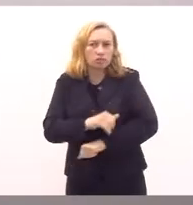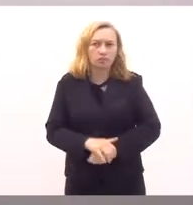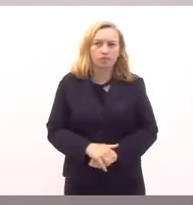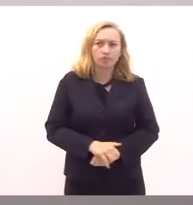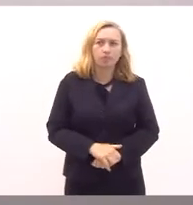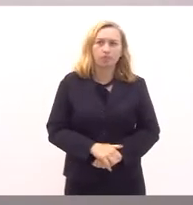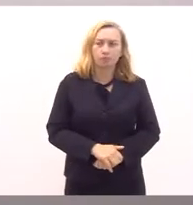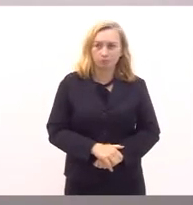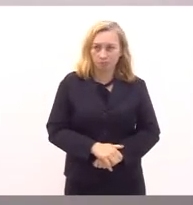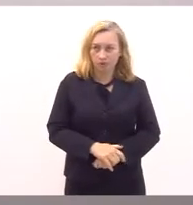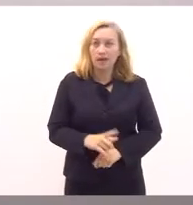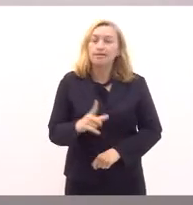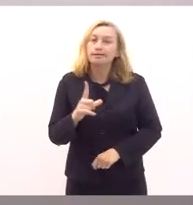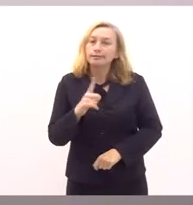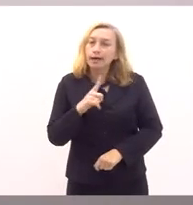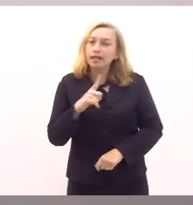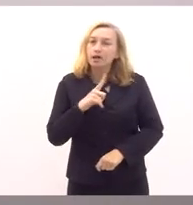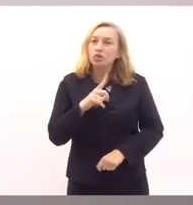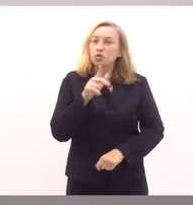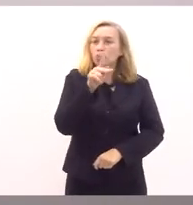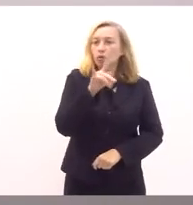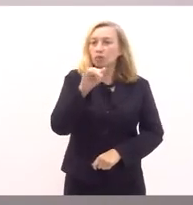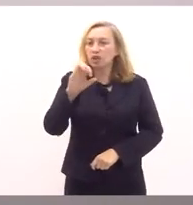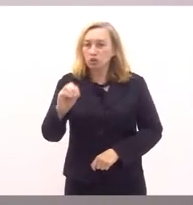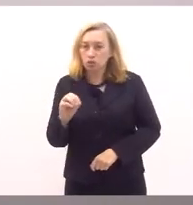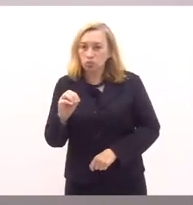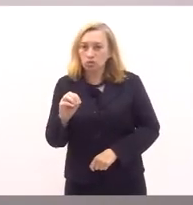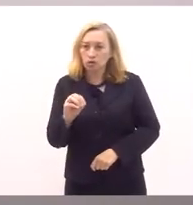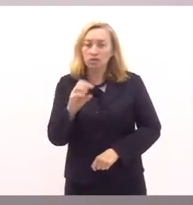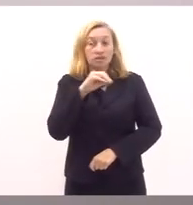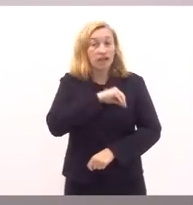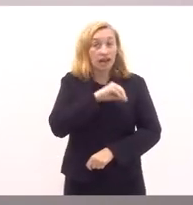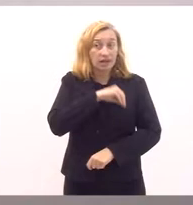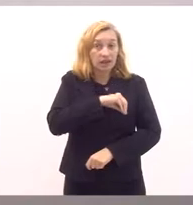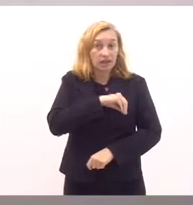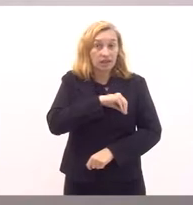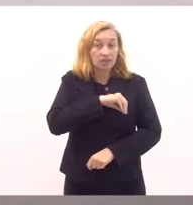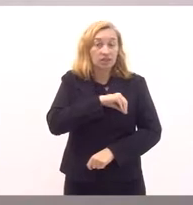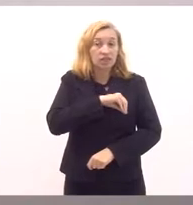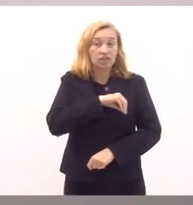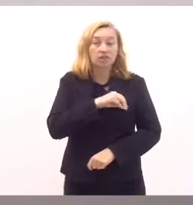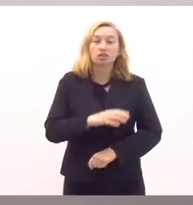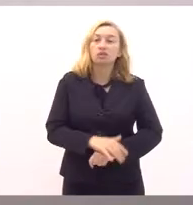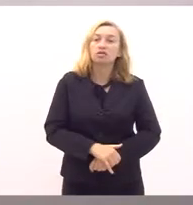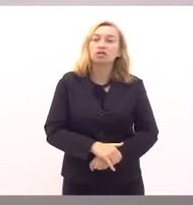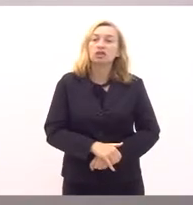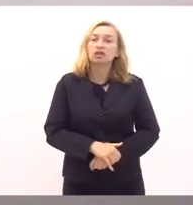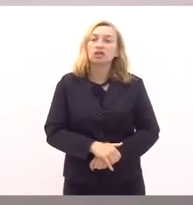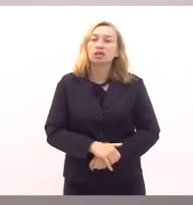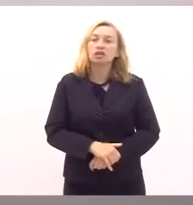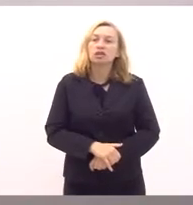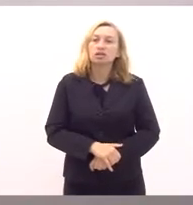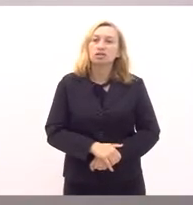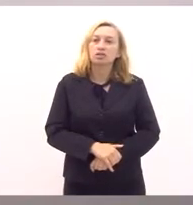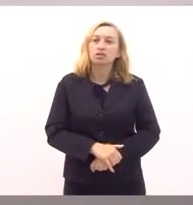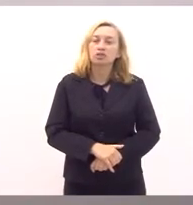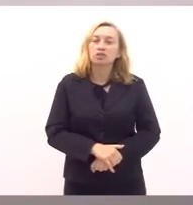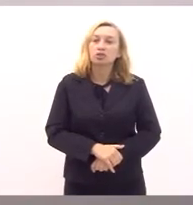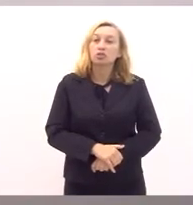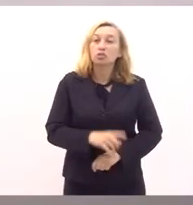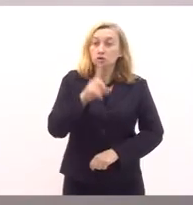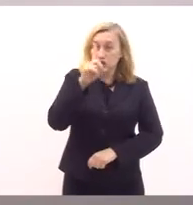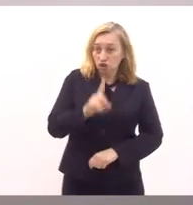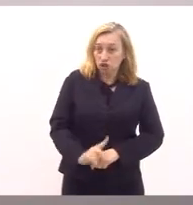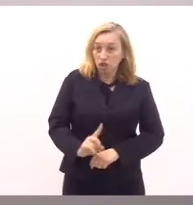a gente tenha um piso salarial que garanta minimamente a dignidade desse trabalhador e